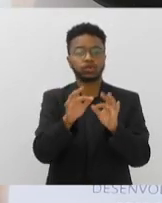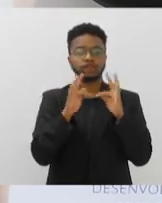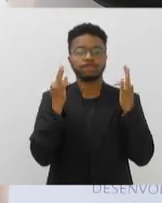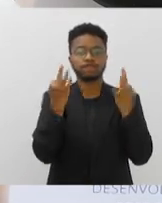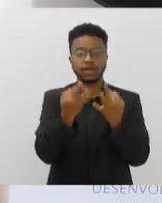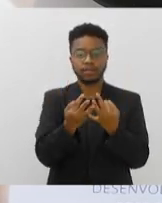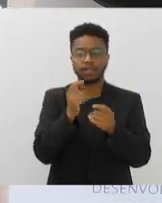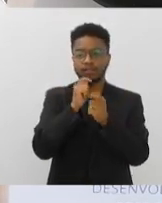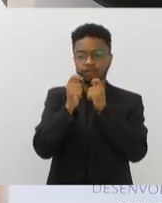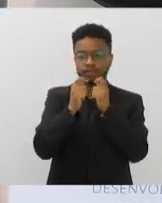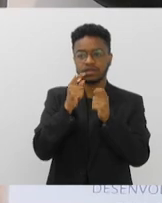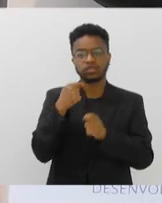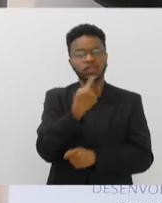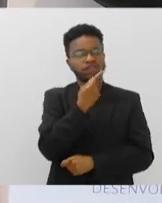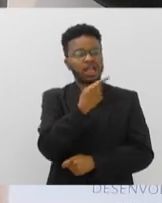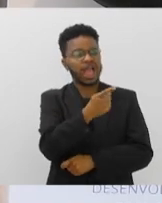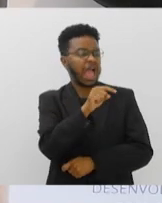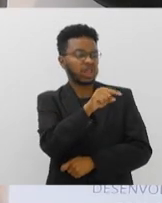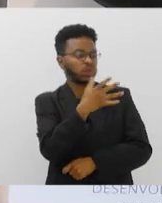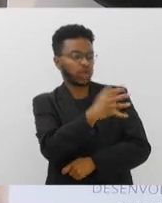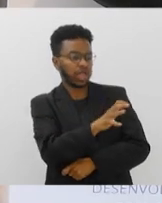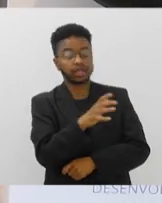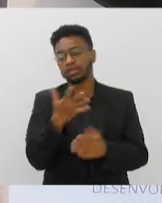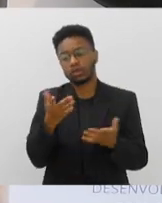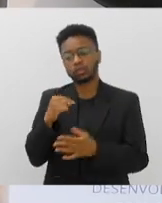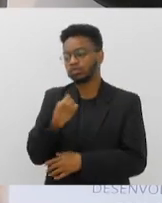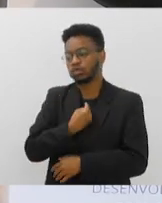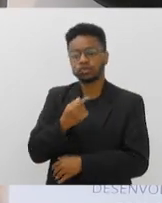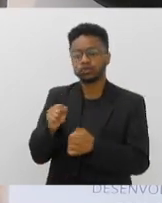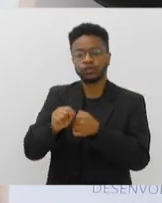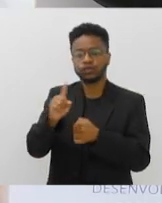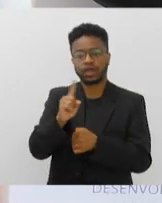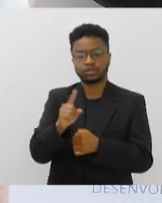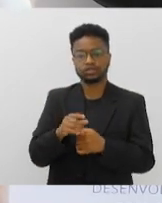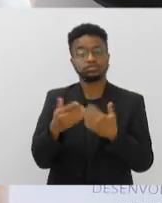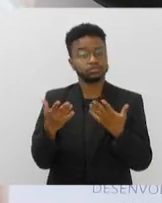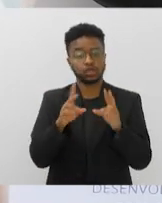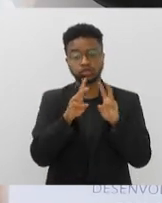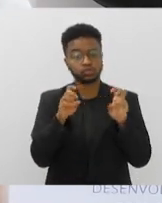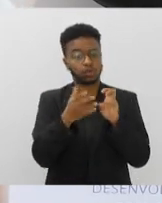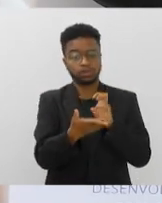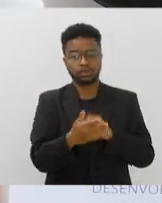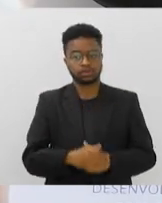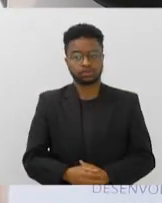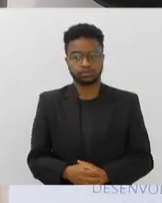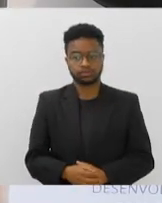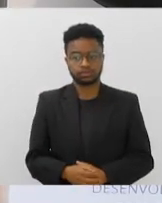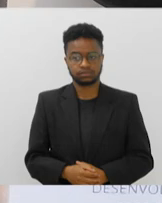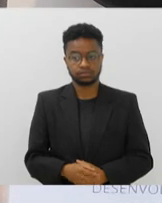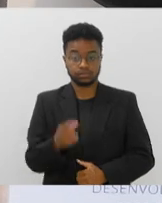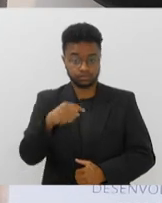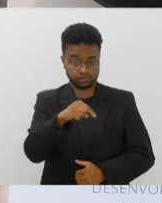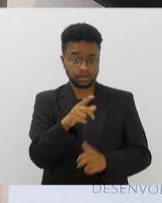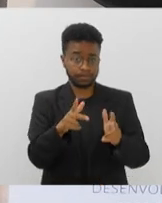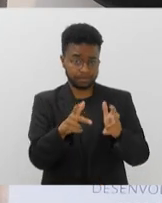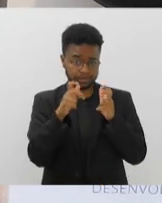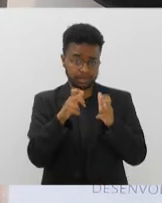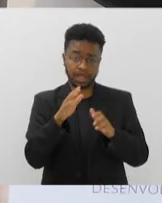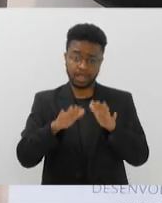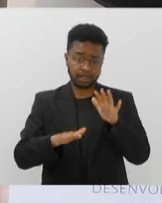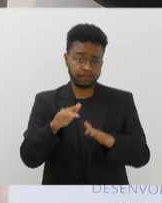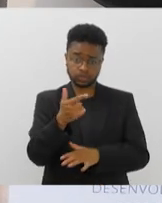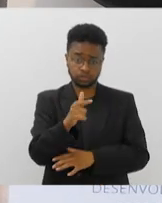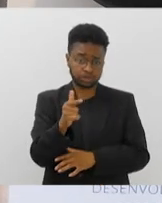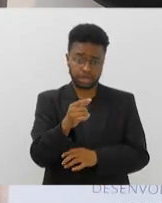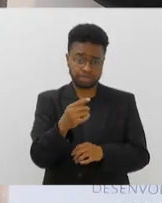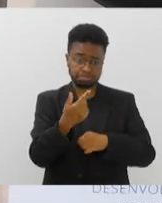vão dar entrevista não a gente então a gente não quer essa emissora aqui é sobre isso Ah vocês podem perceber que às vezes a gente não tem emissora